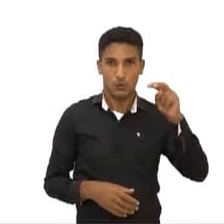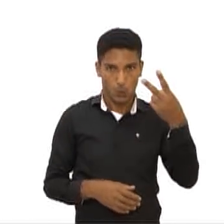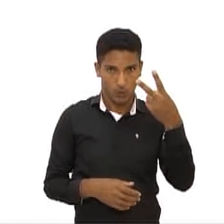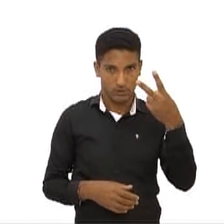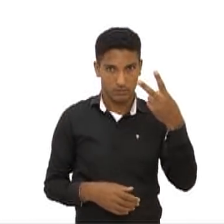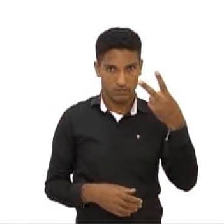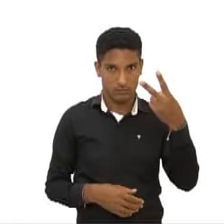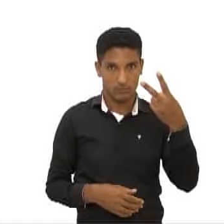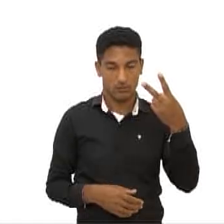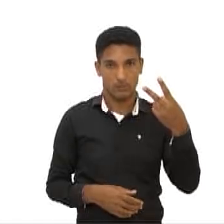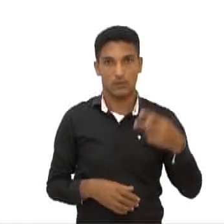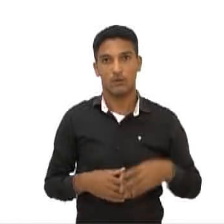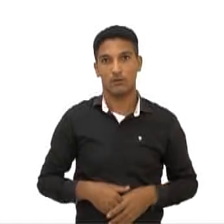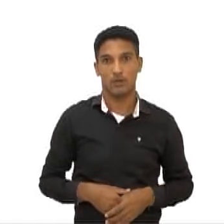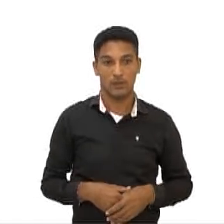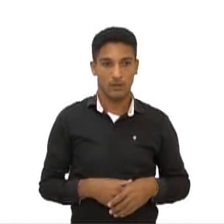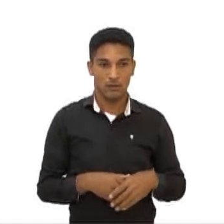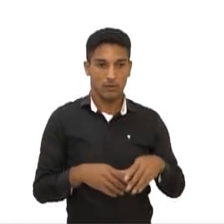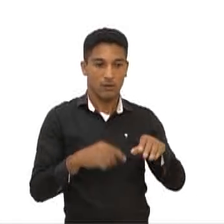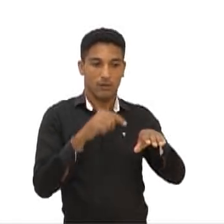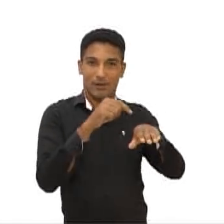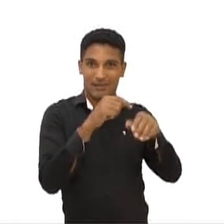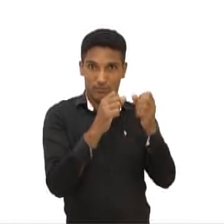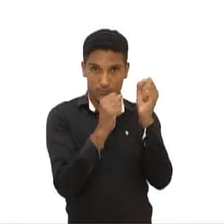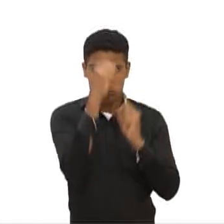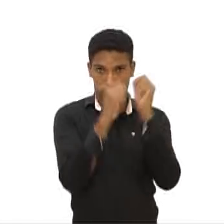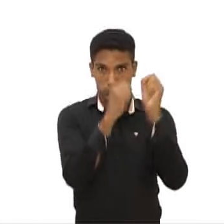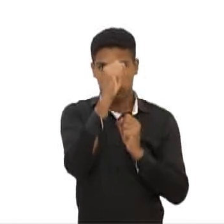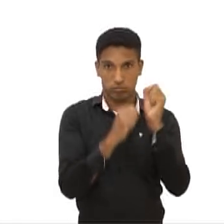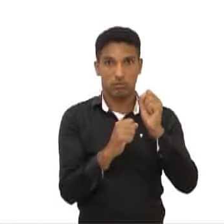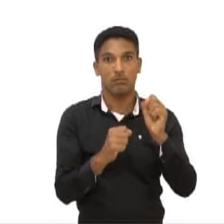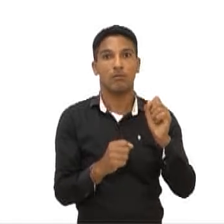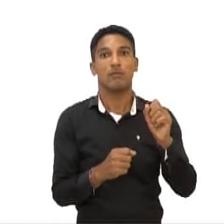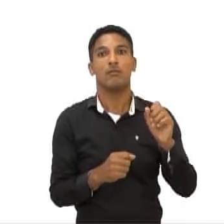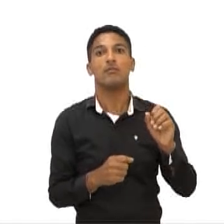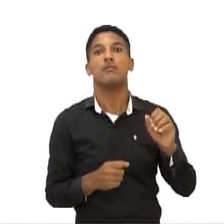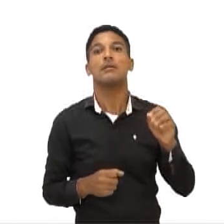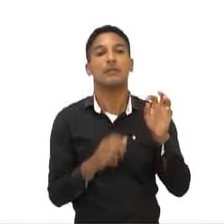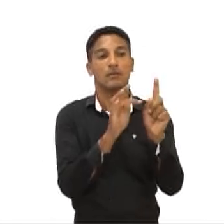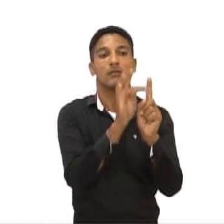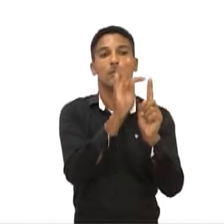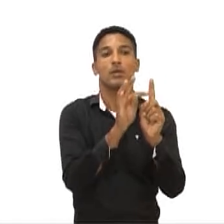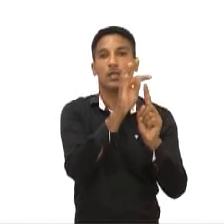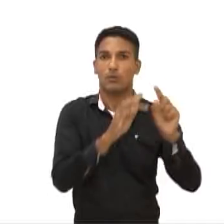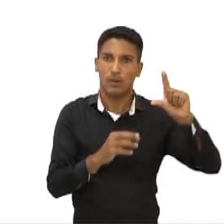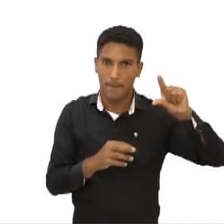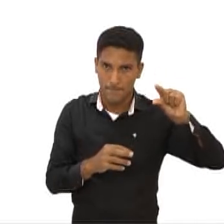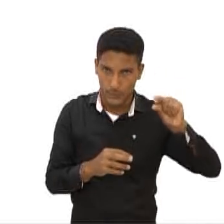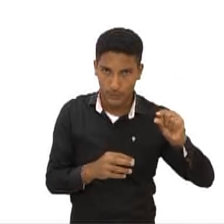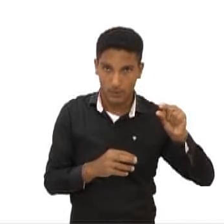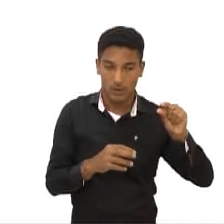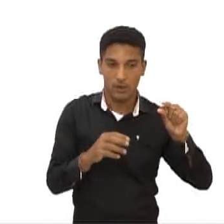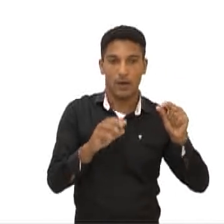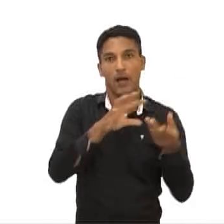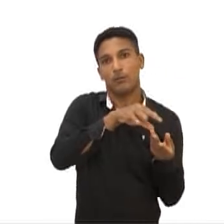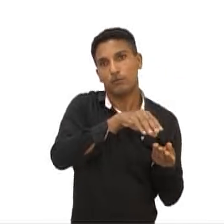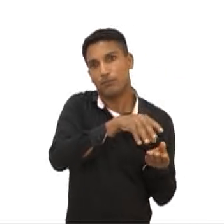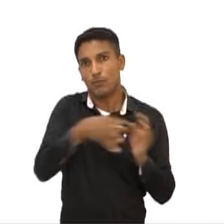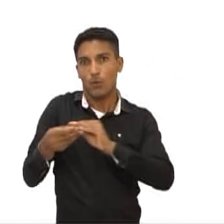para outro de maior temperatura. Afirmativa 3. A energia na forma de calor não